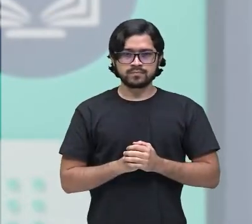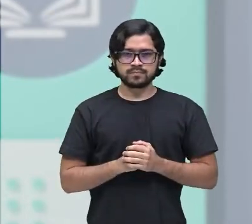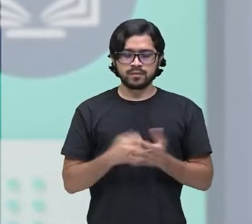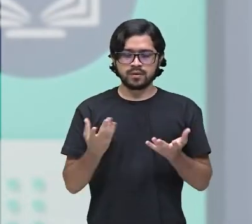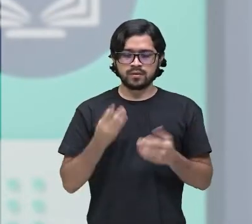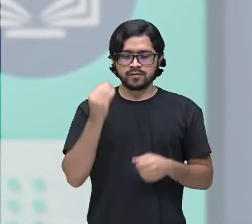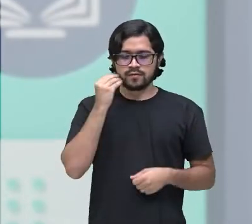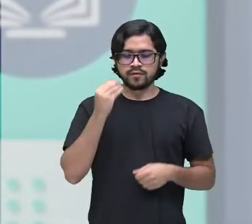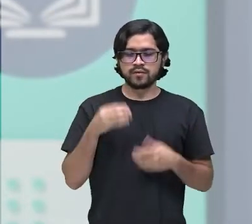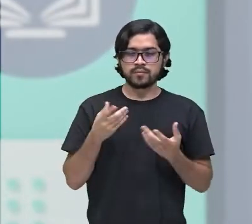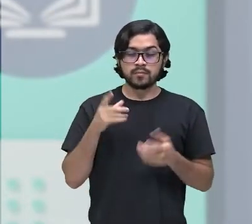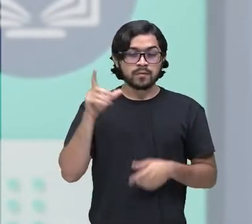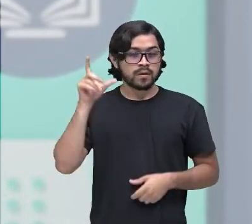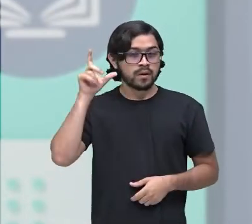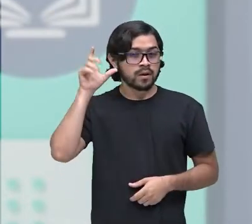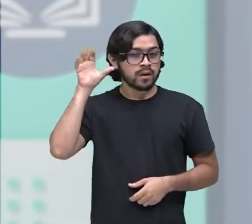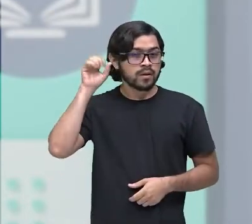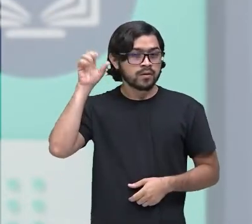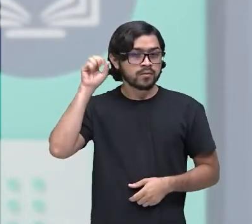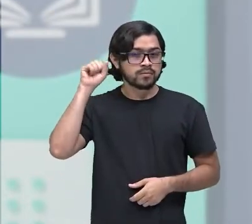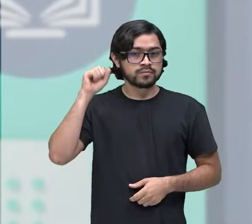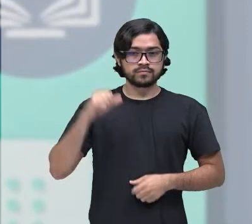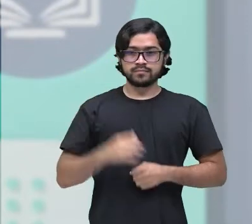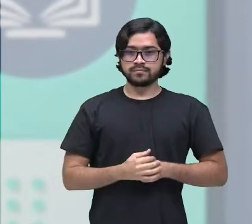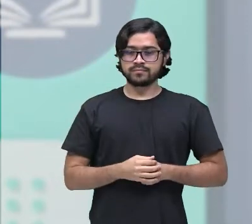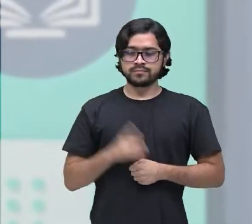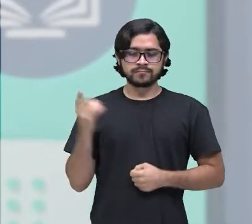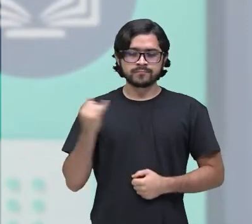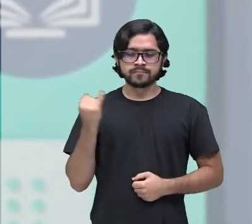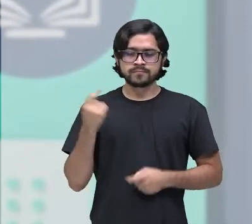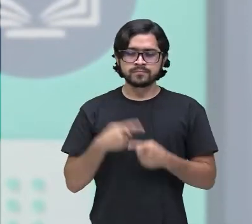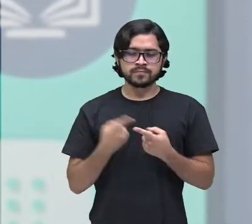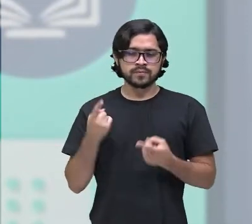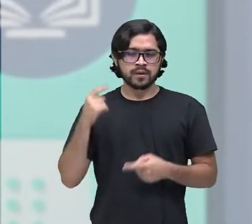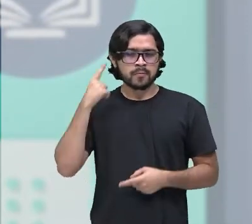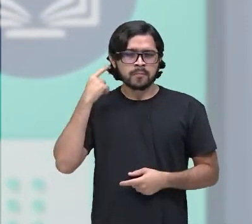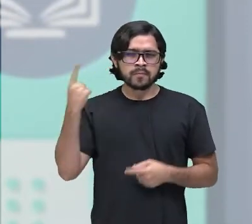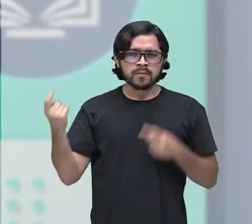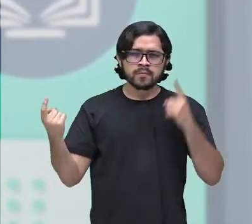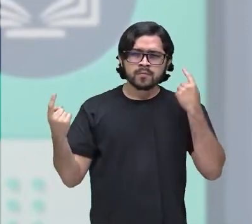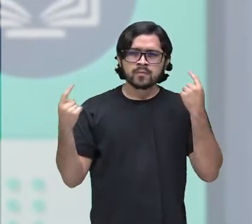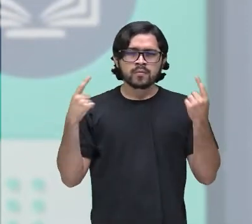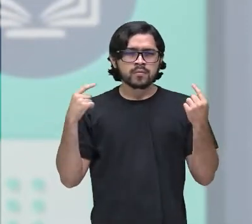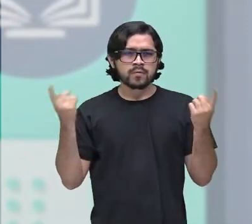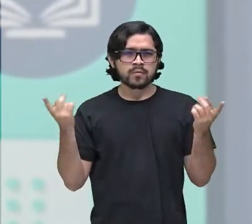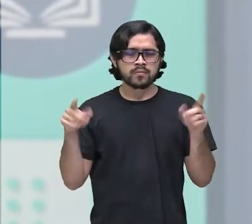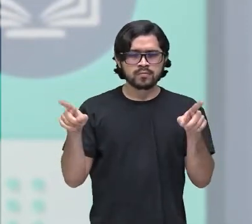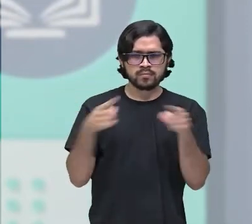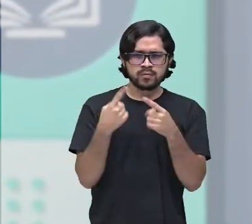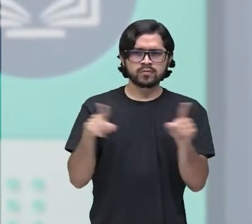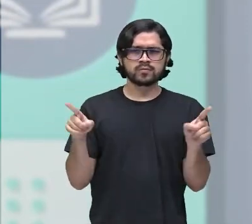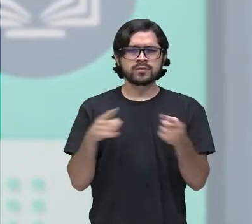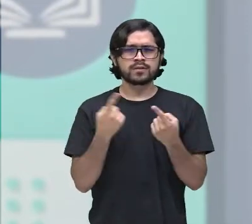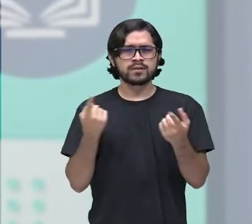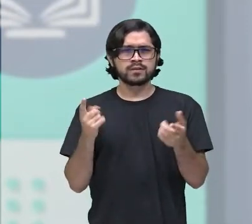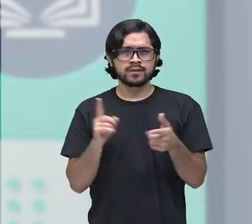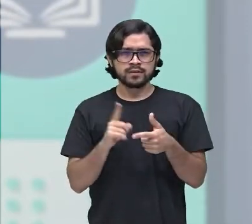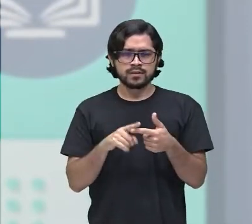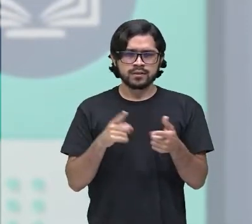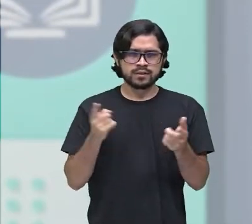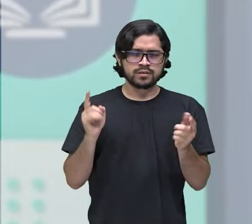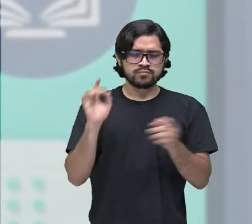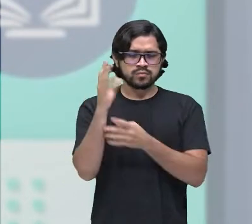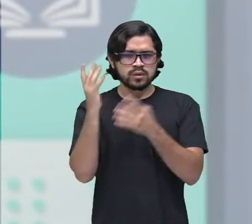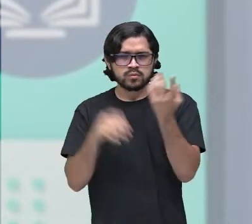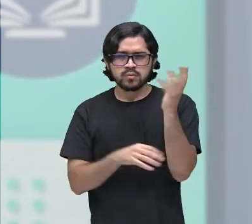audição. Esse sentido que é tão importante por captar o som, né? O som da música, sons da natureza e